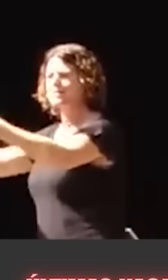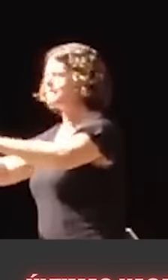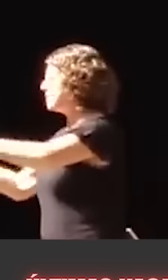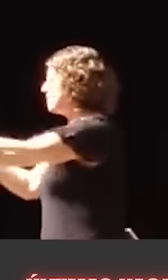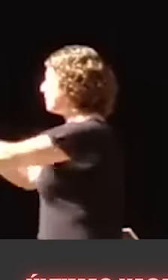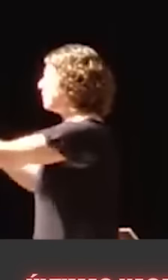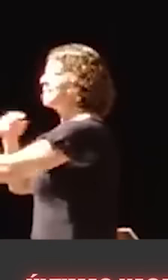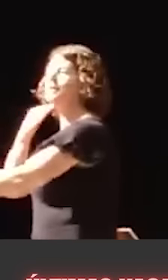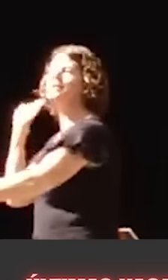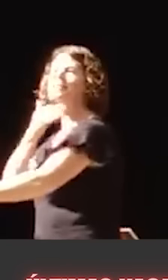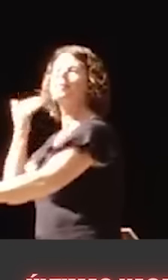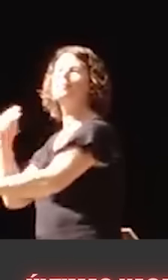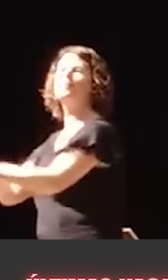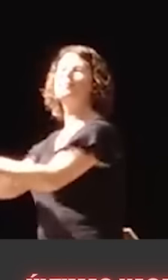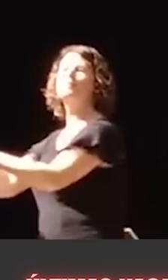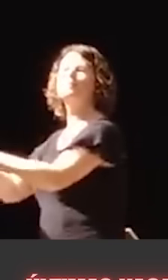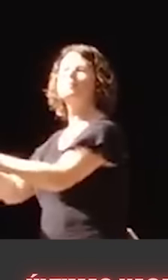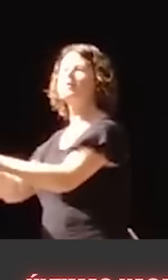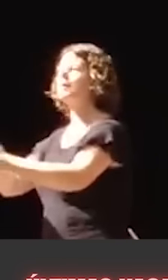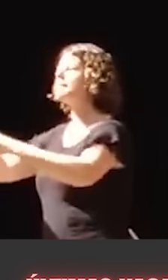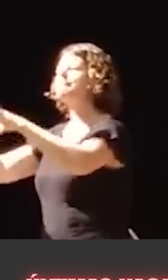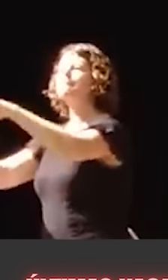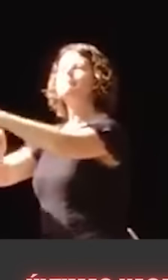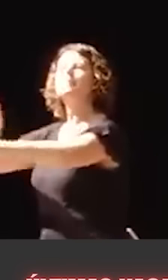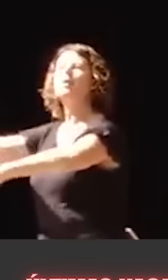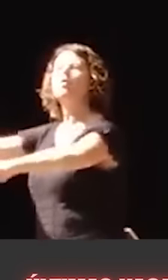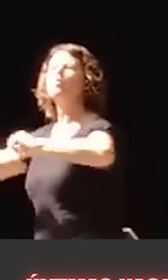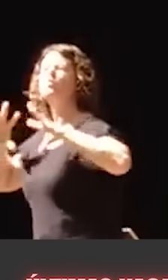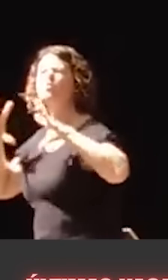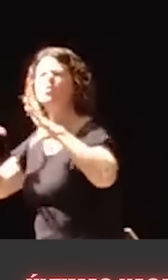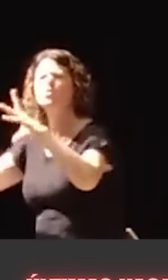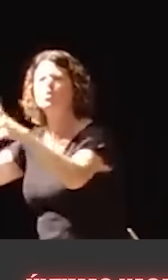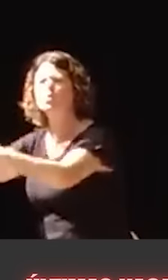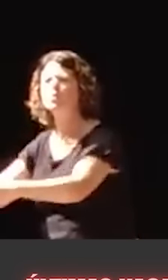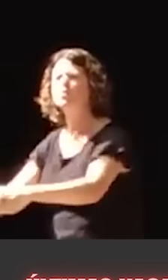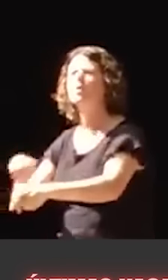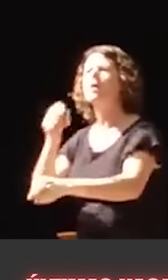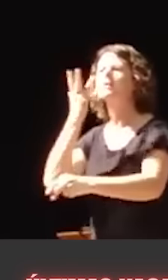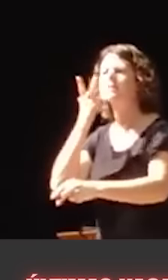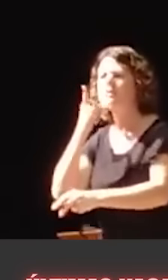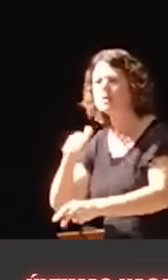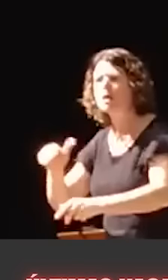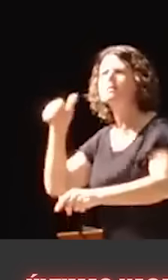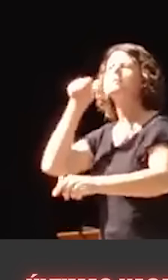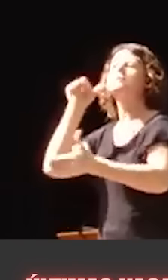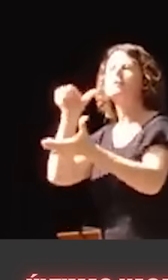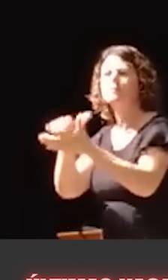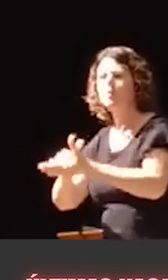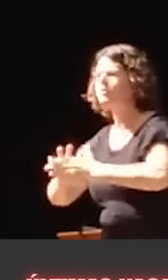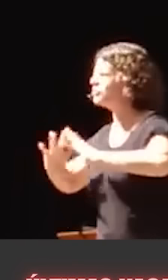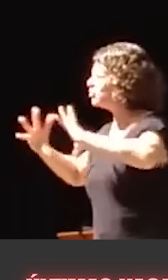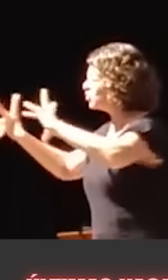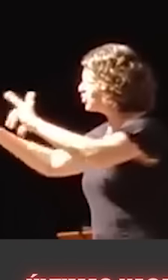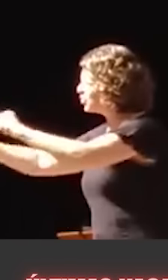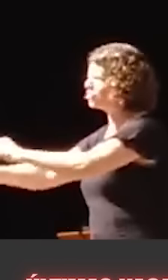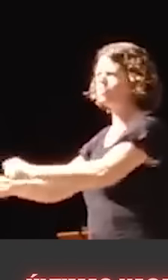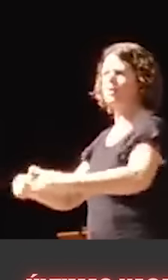velhos nem filhos nem filhas nem bem nem qualquer outra coisa que foram levada Davi